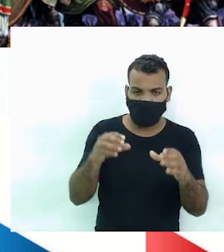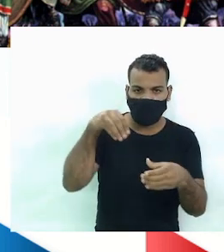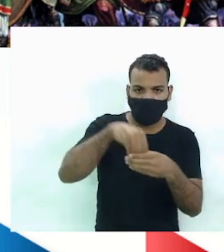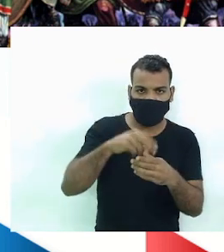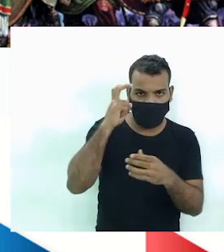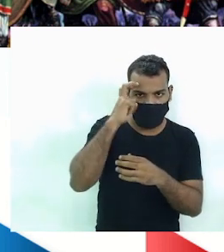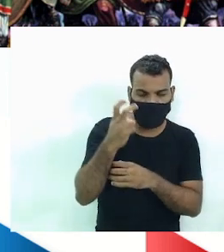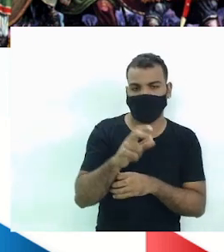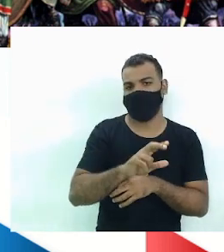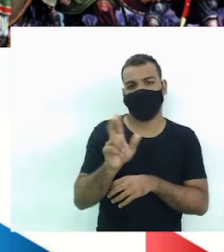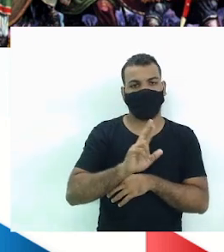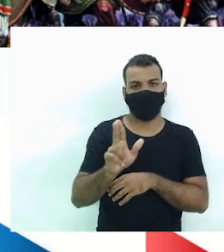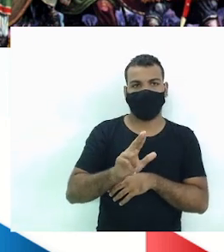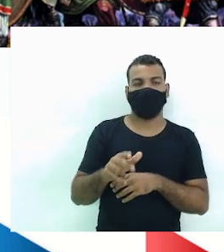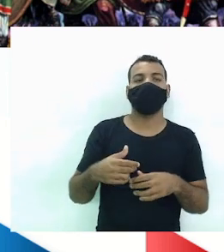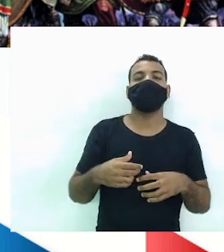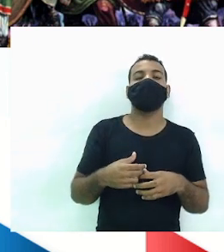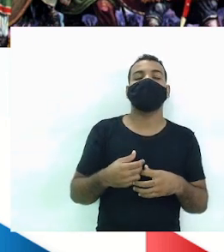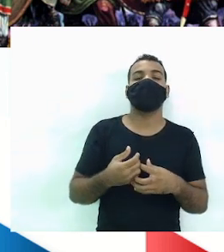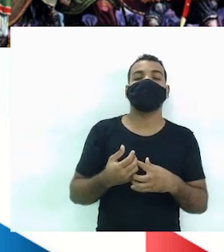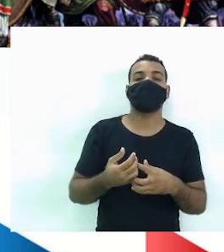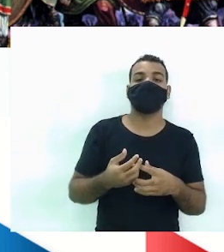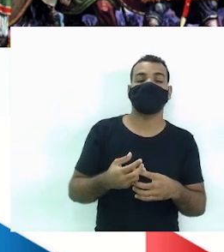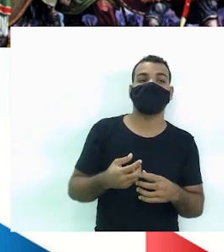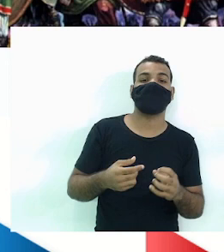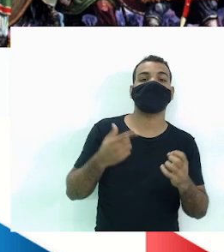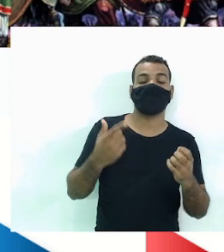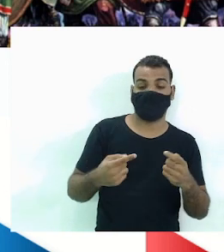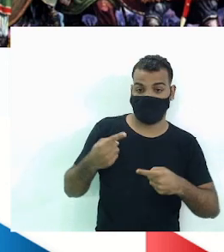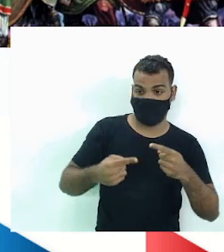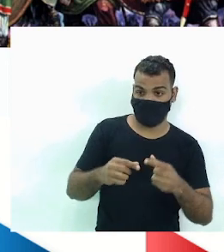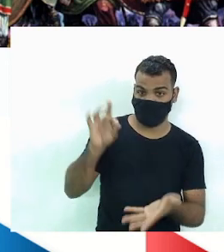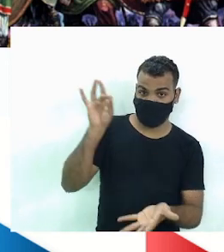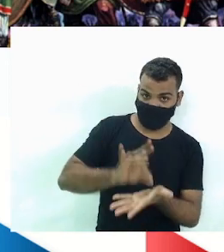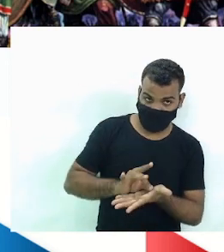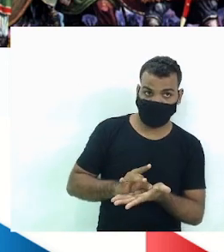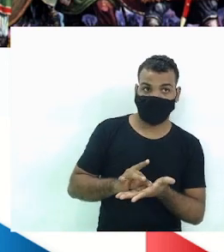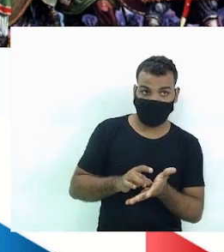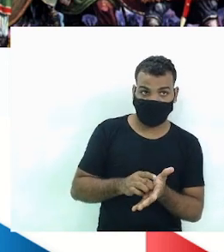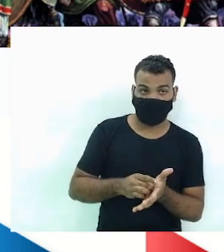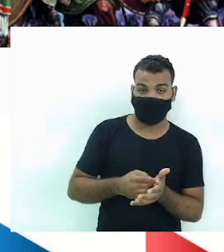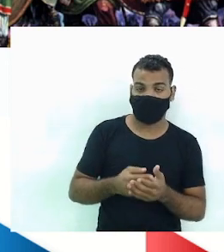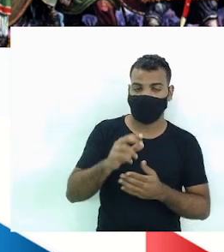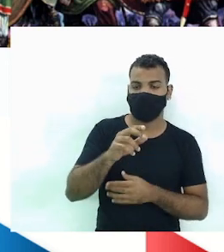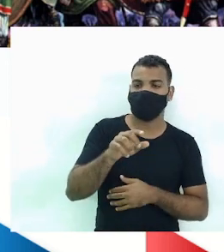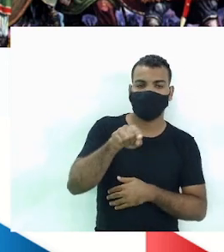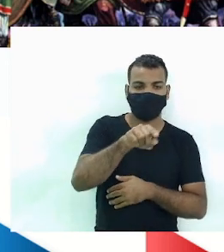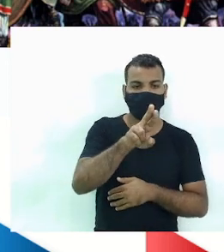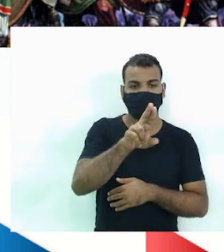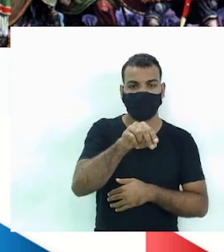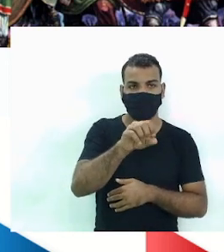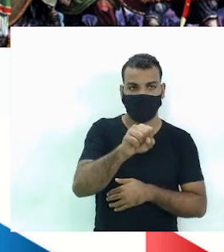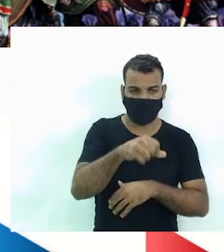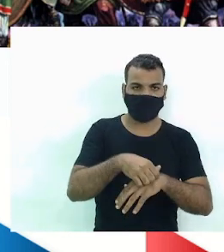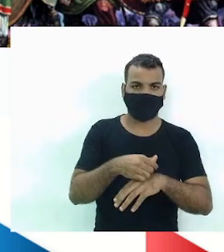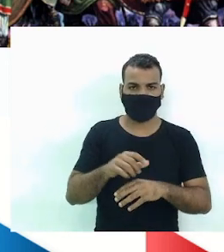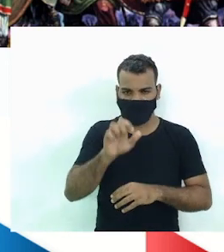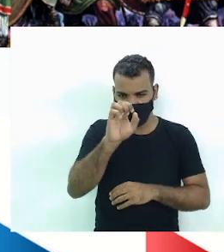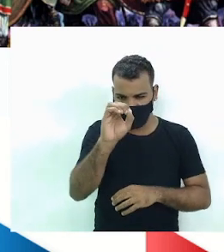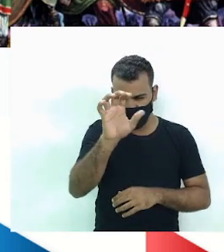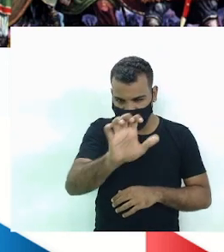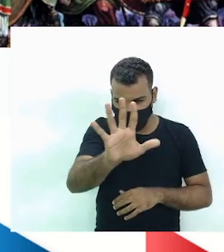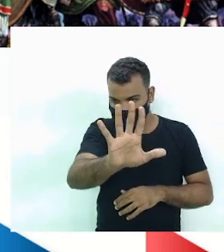E aí os povos originários da Ásia são a galera que chamávamos de hunos. O leste europeu vai ser